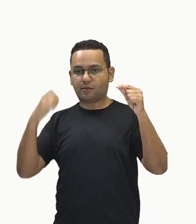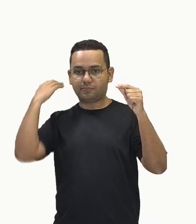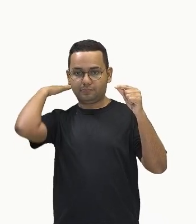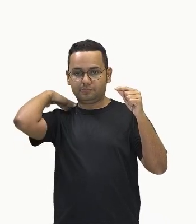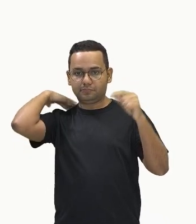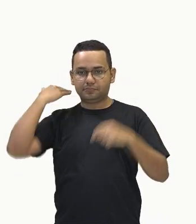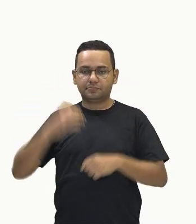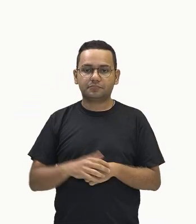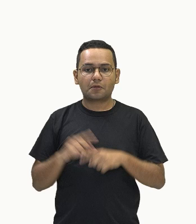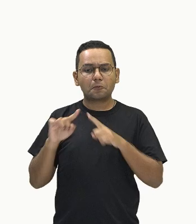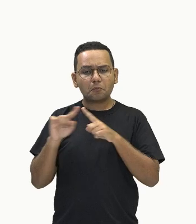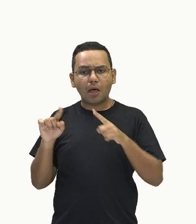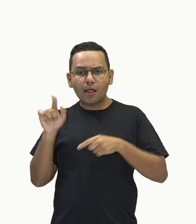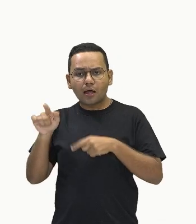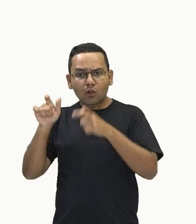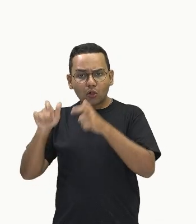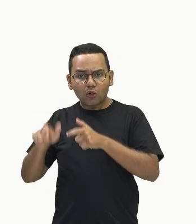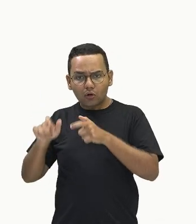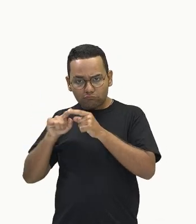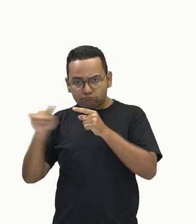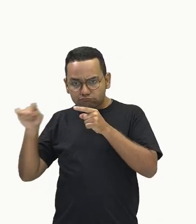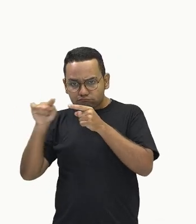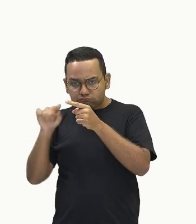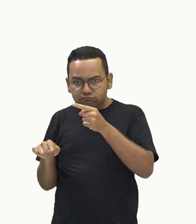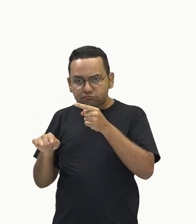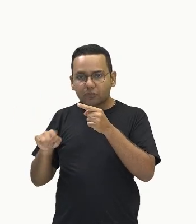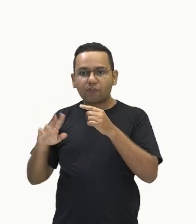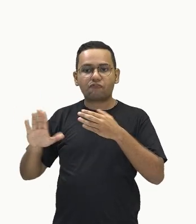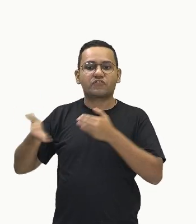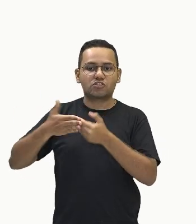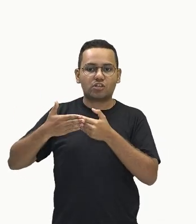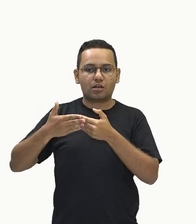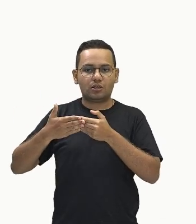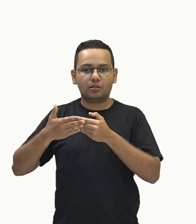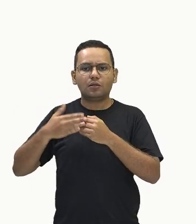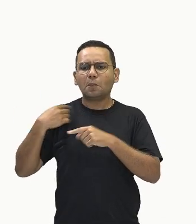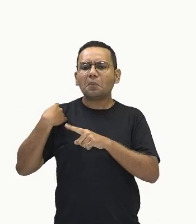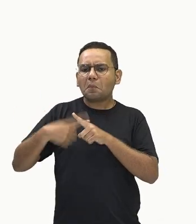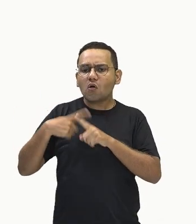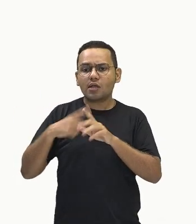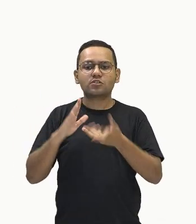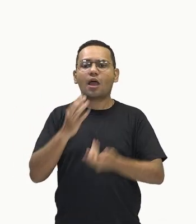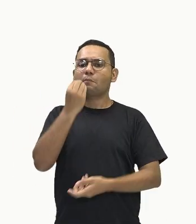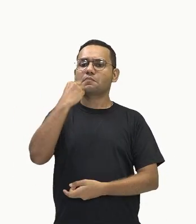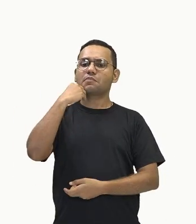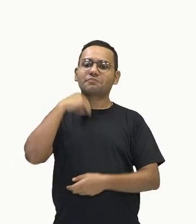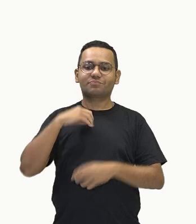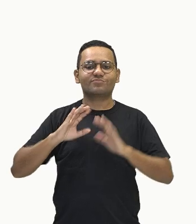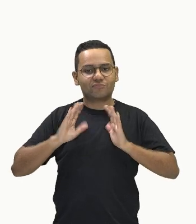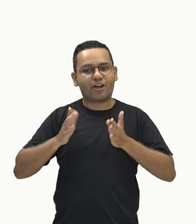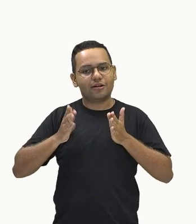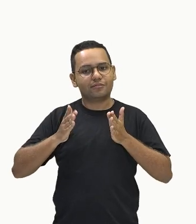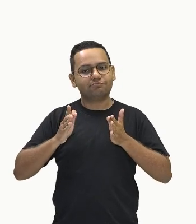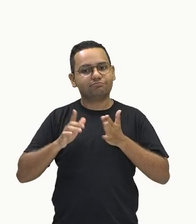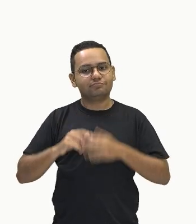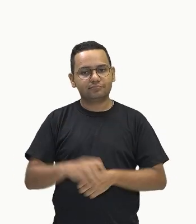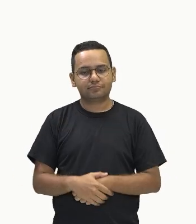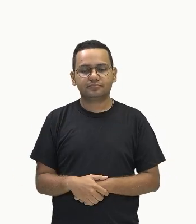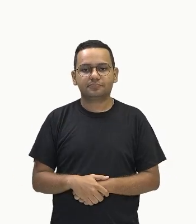esfíncter aqui fechando, porque o bolo alimentar já passou pelo esôfago,